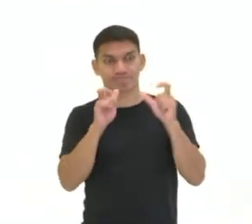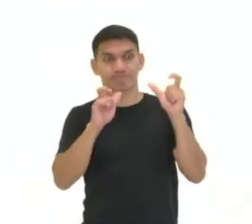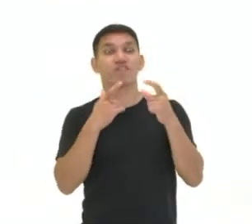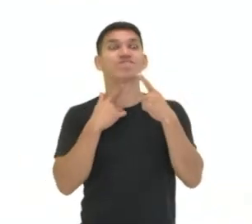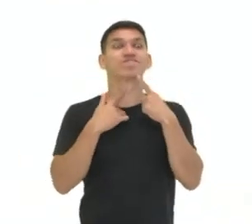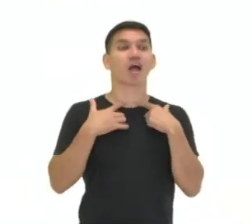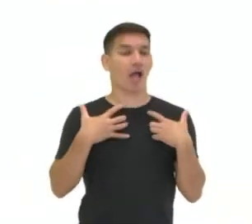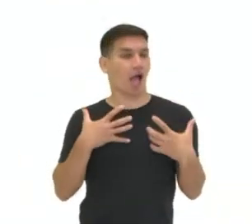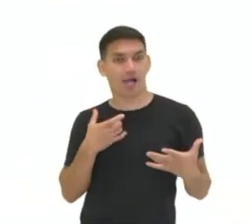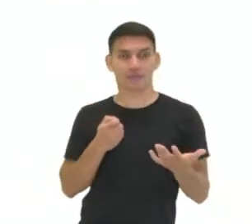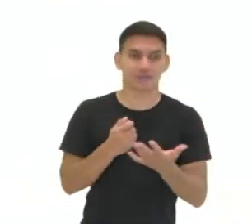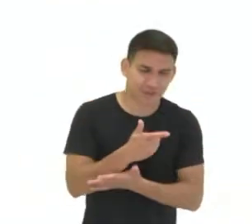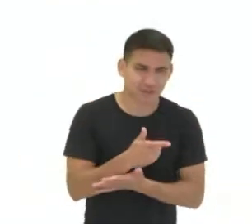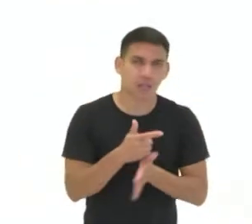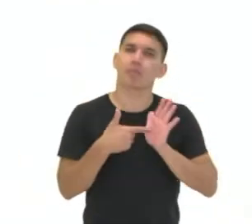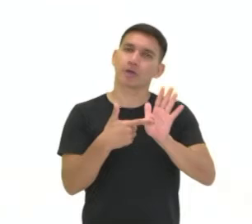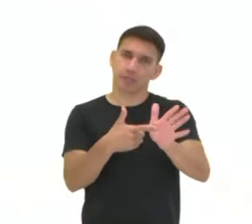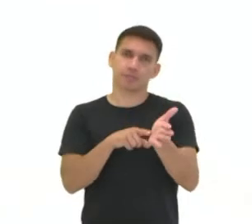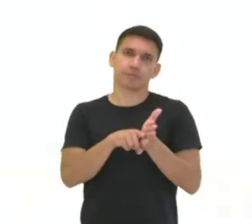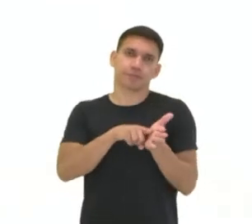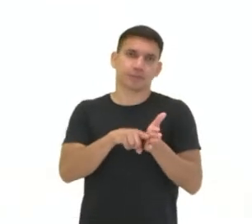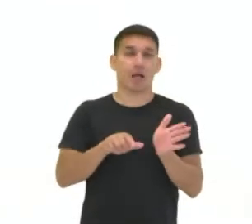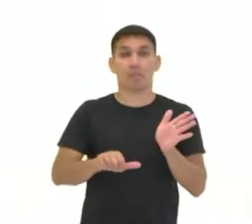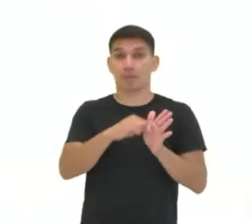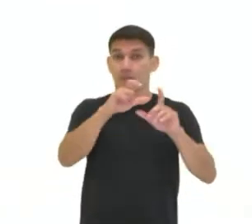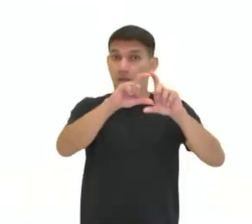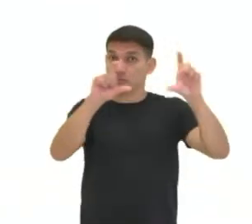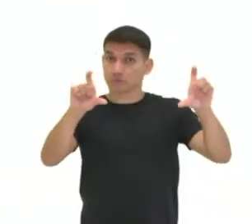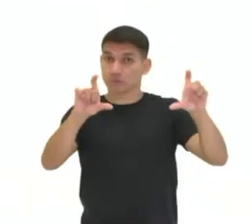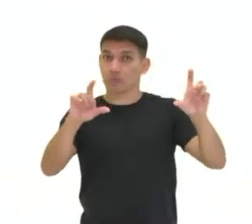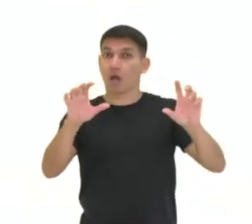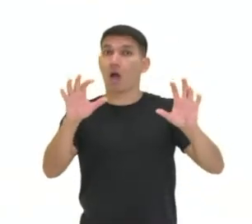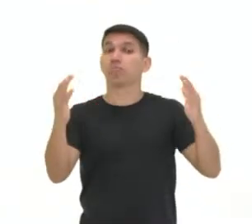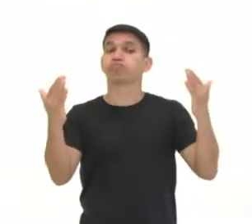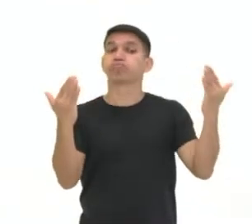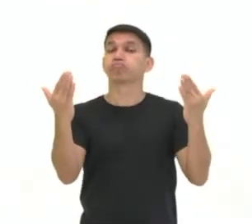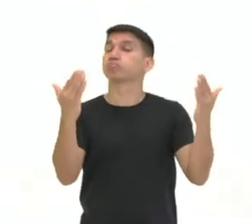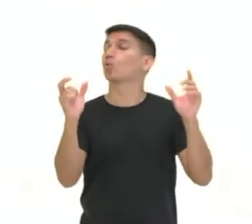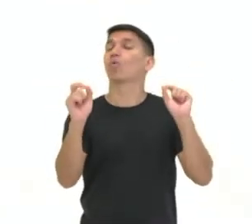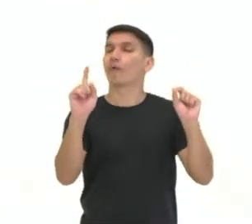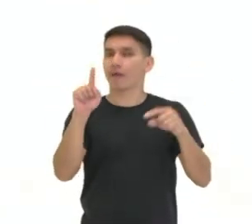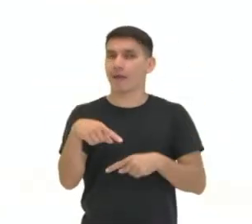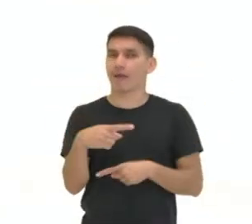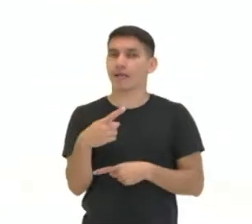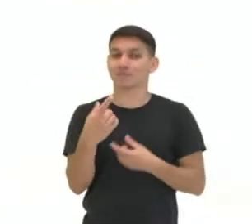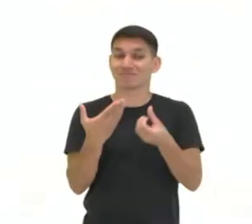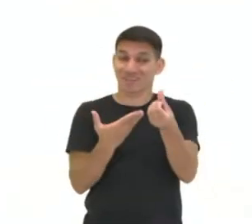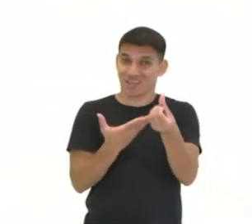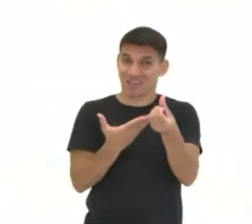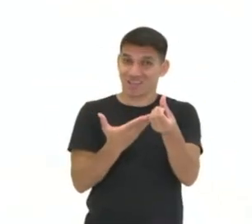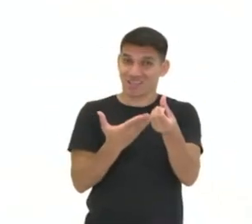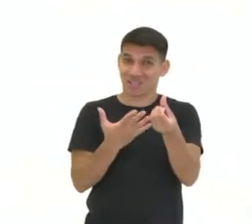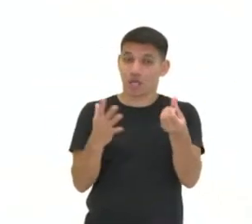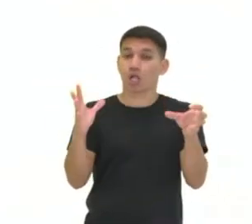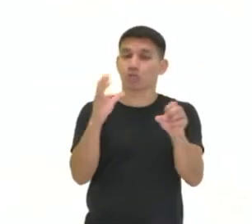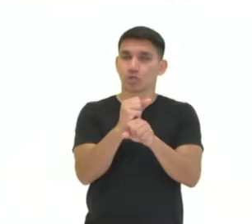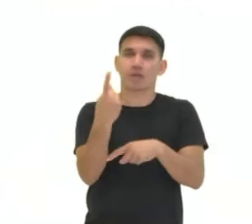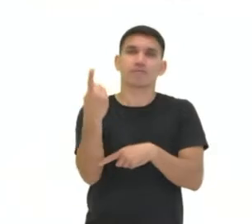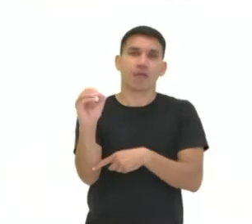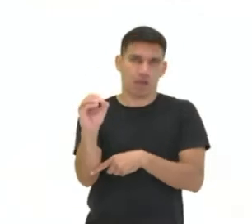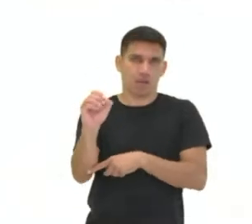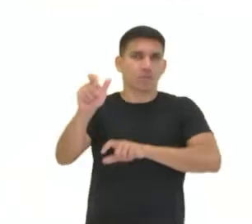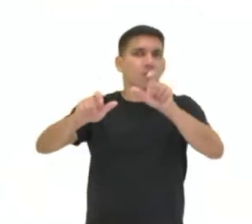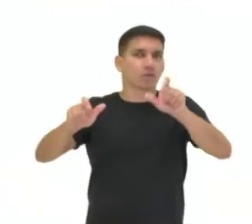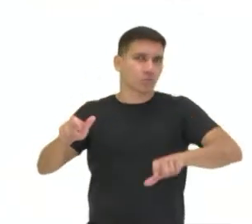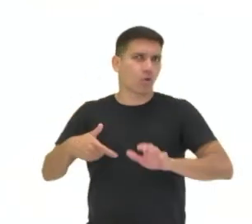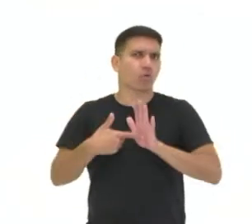a primeira reportagem apresenta a proporção de 6 para 10 brasileiros que usam crédito por impulso, né?